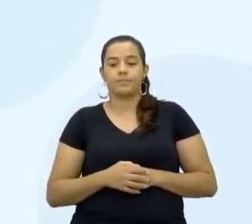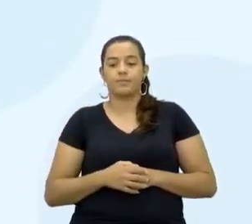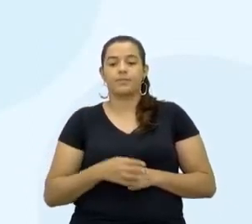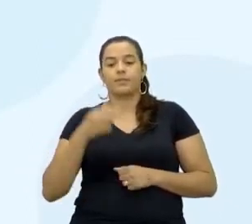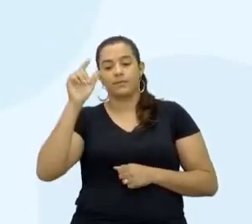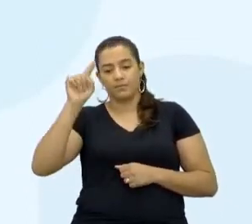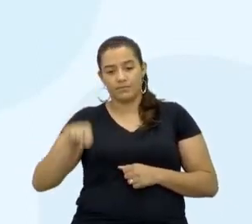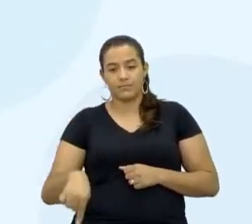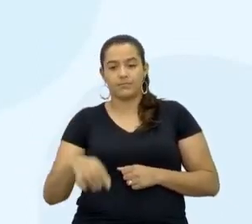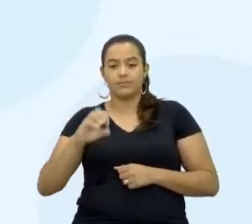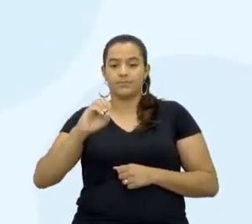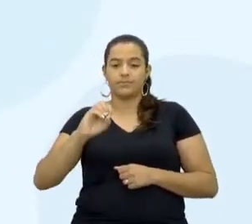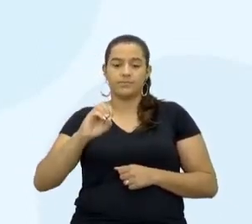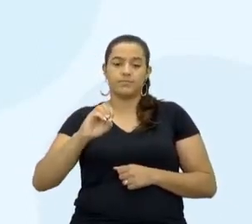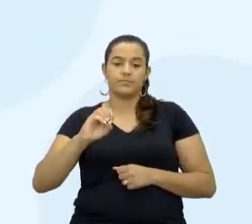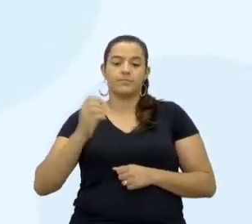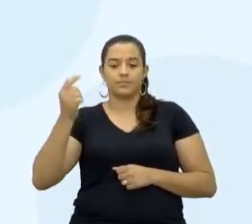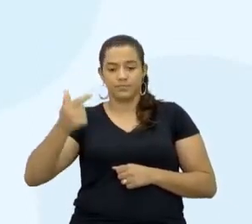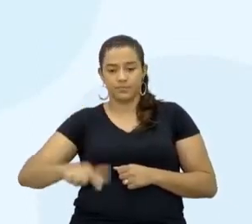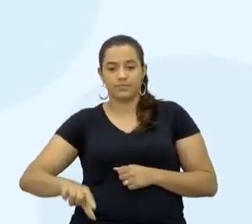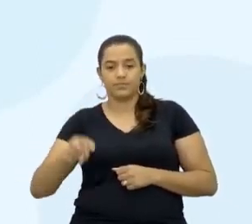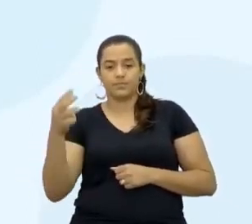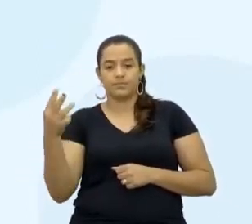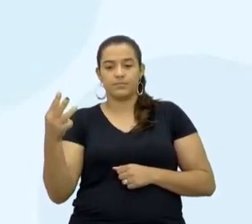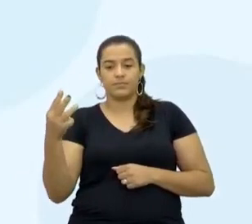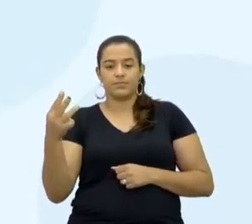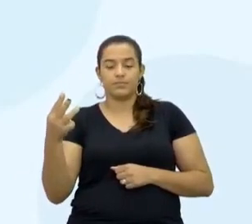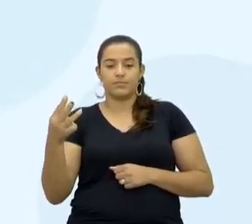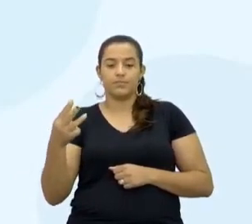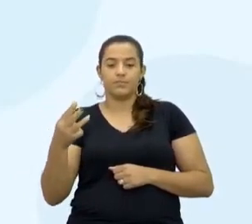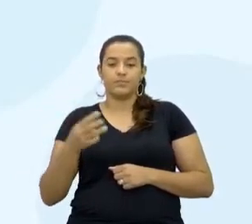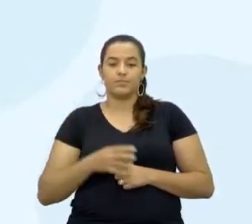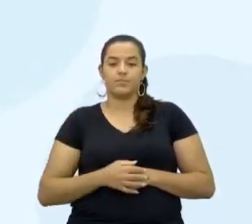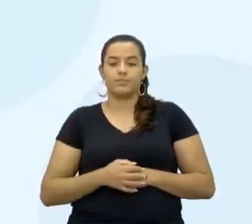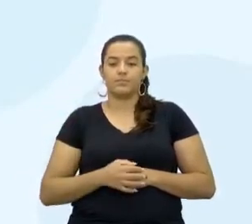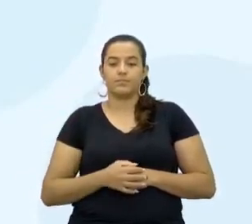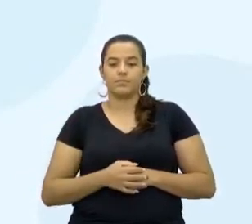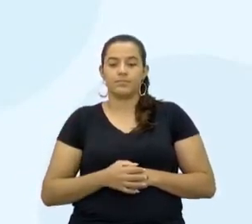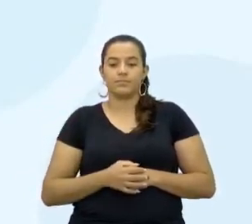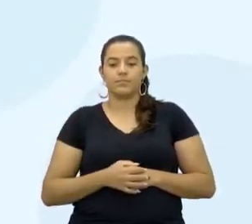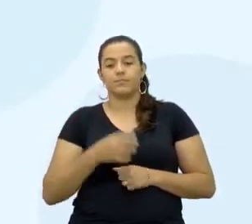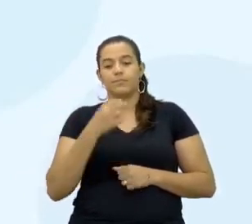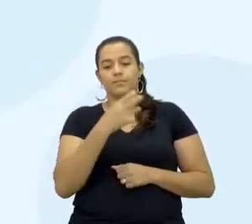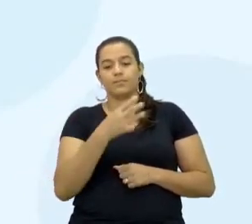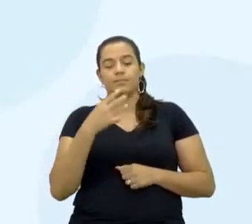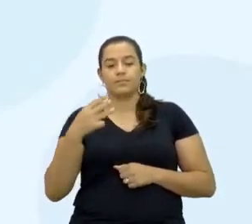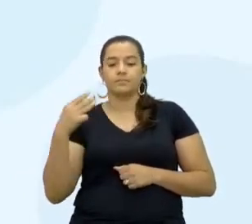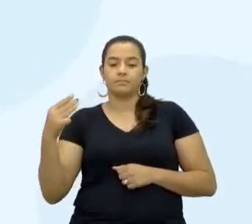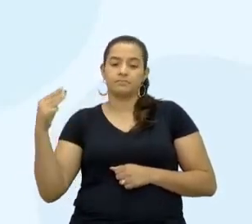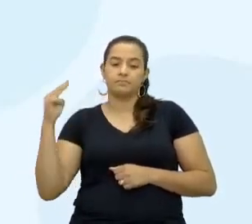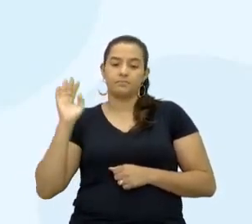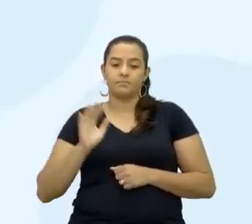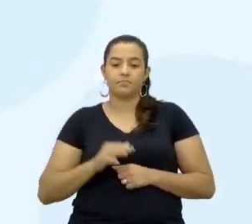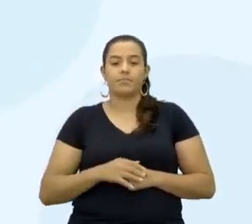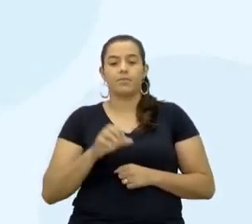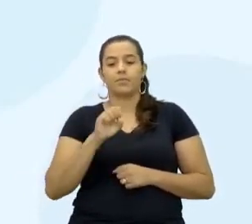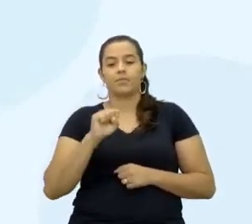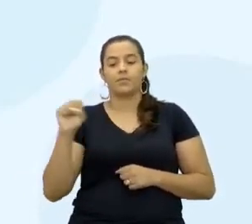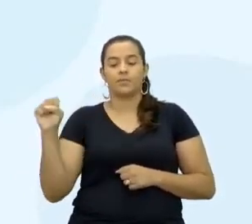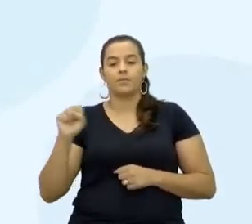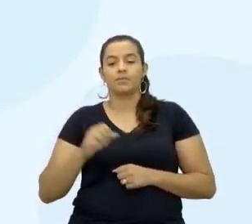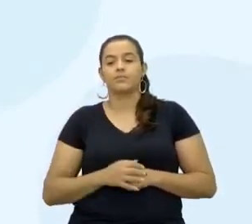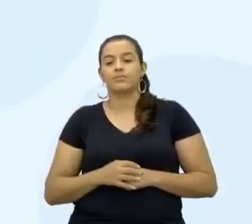sobra um 3, abaixo mais um 0, vai dar o 3 de novo. Então, vai dar cerca de 333 segundos,